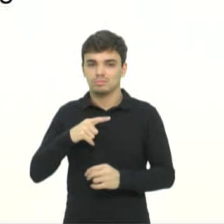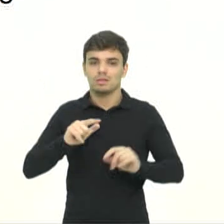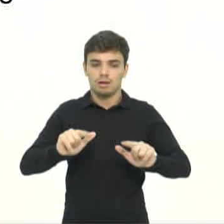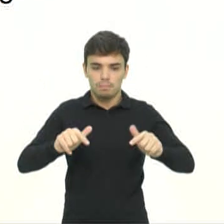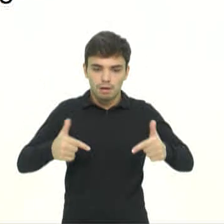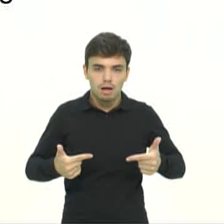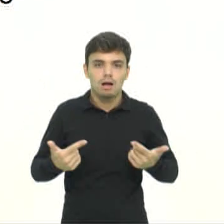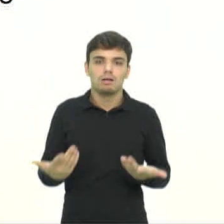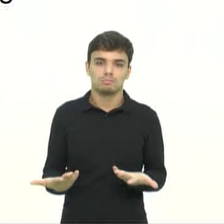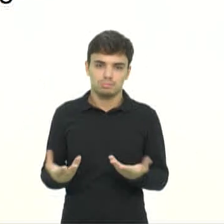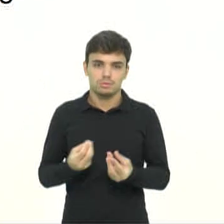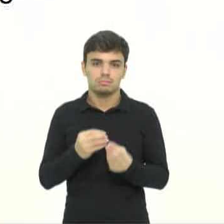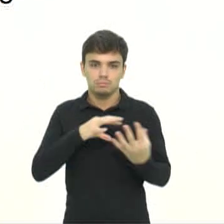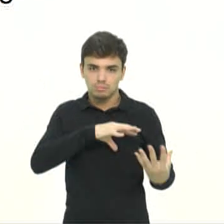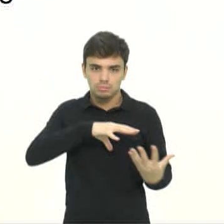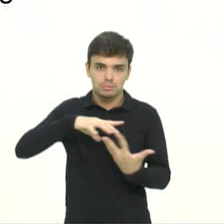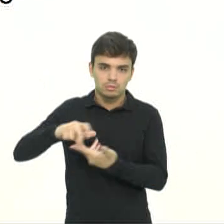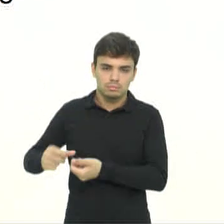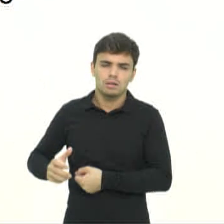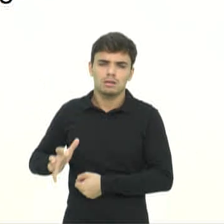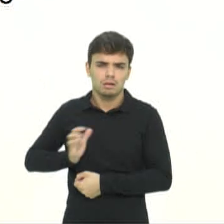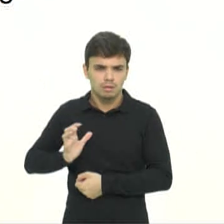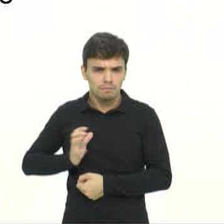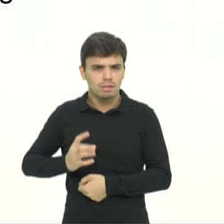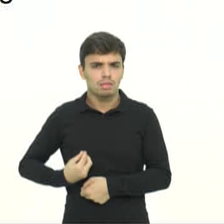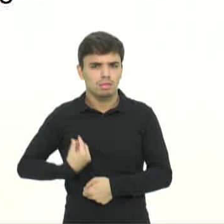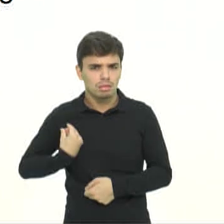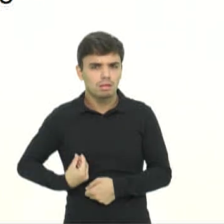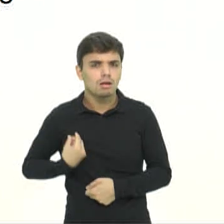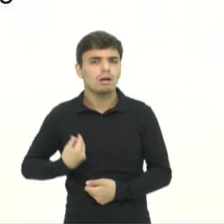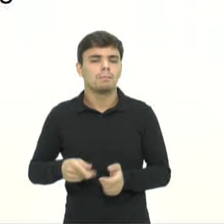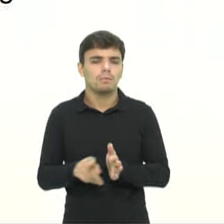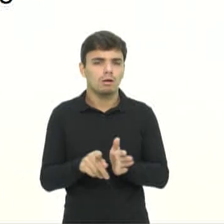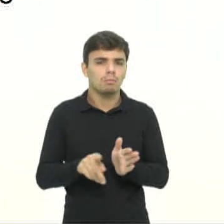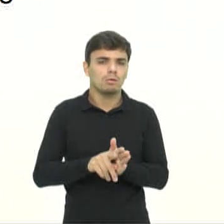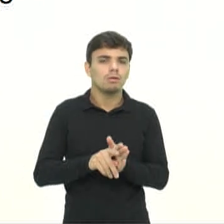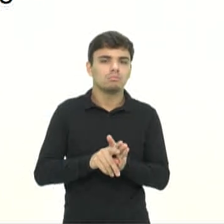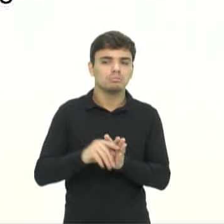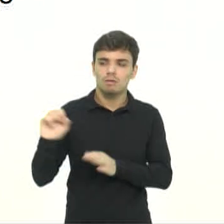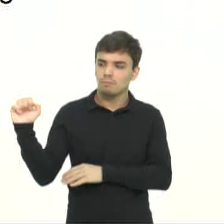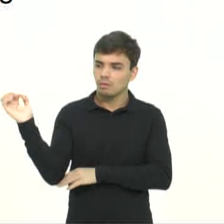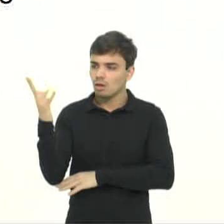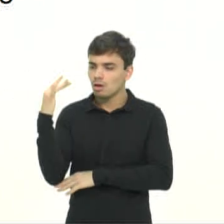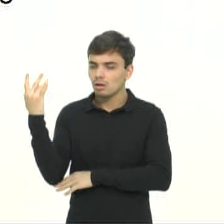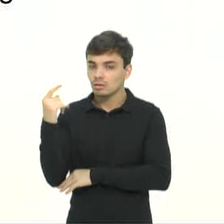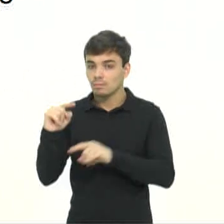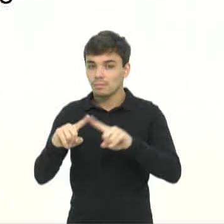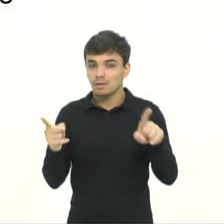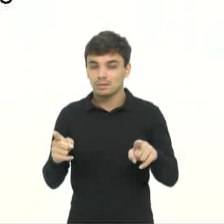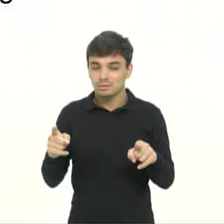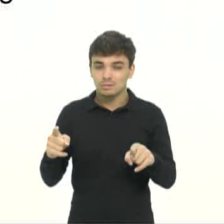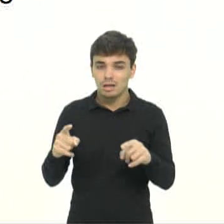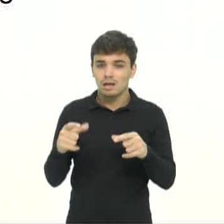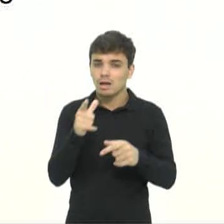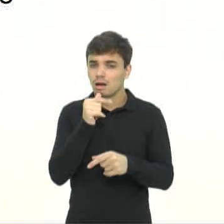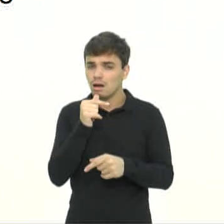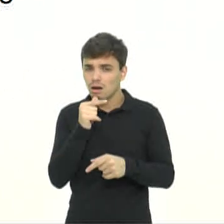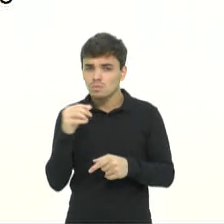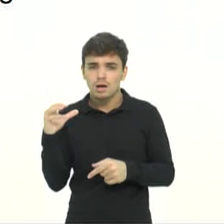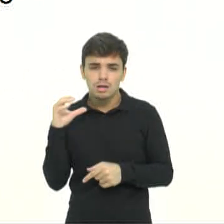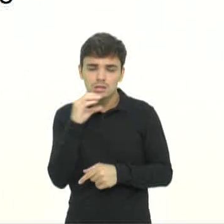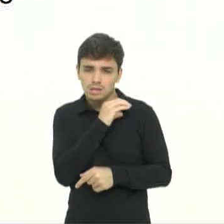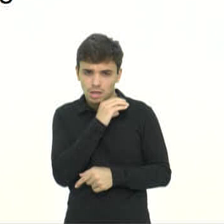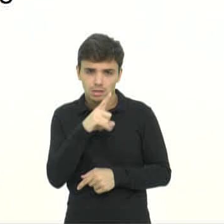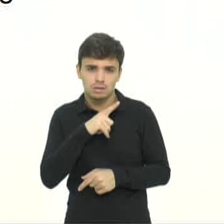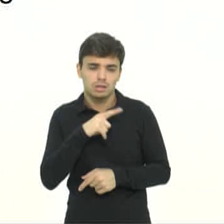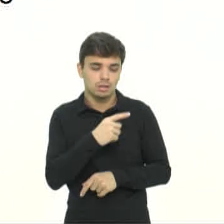todo. Rica como a vida de uma floresta tropical. E assim como a selva, o recife de coral é quente. Suas águas variam de 20